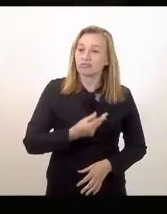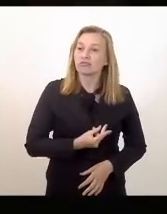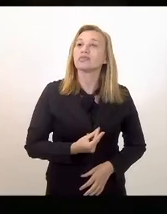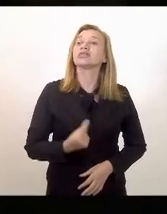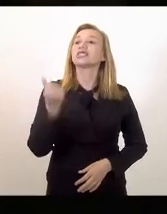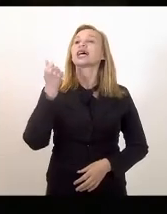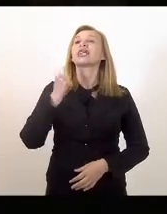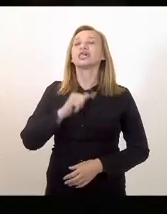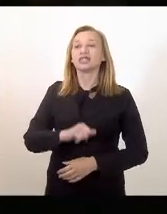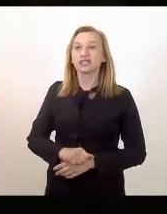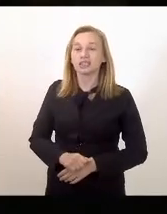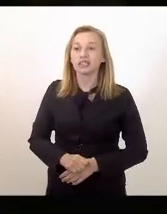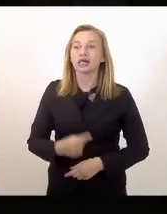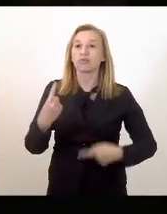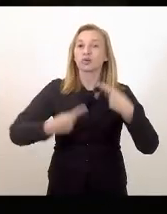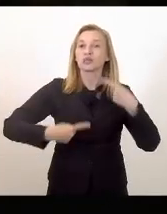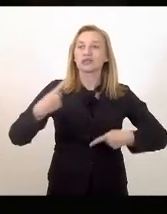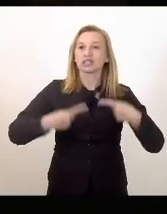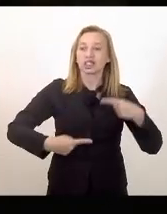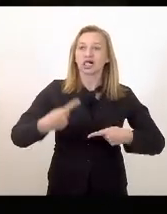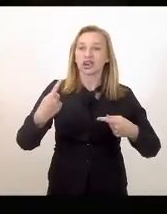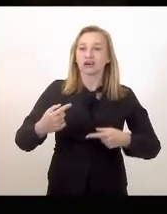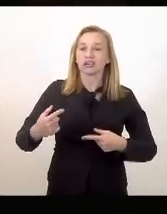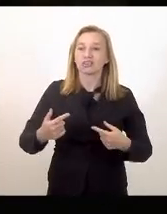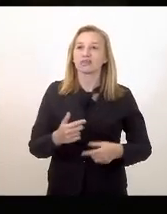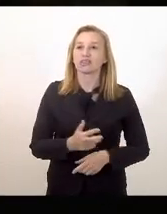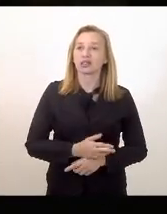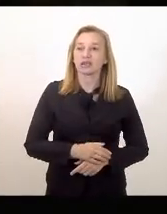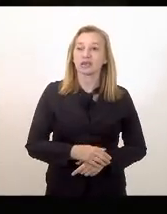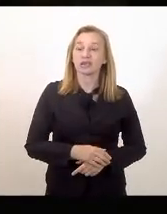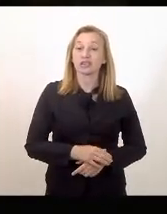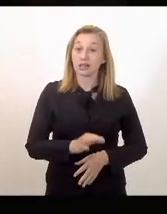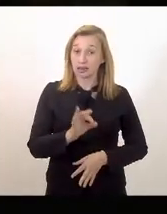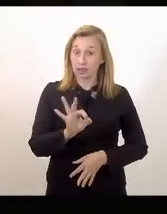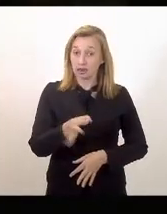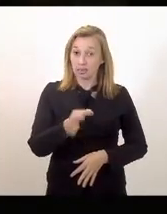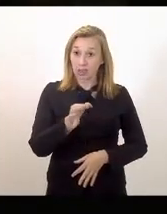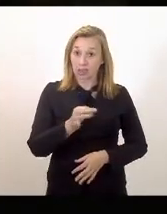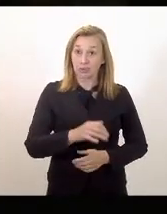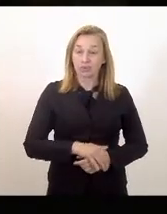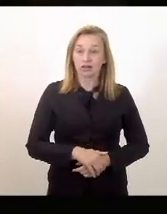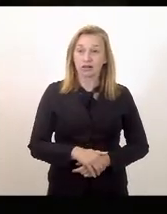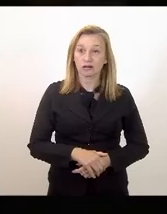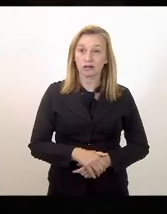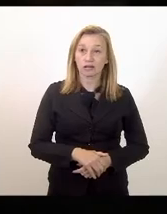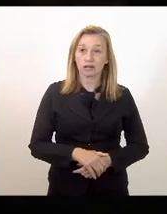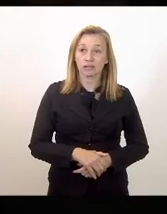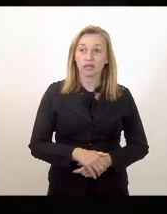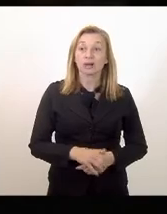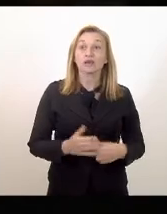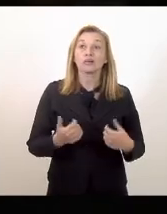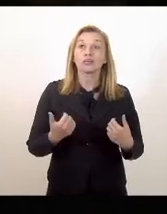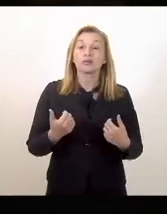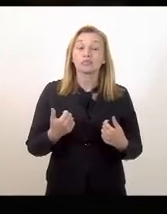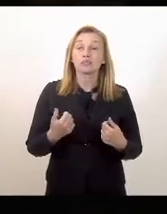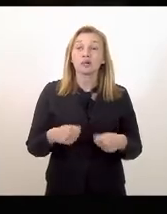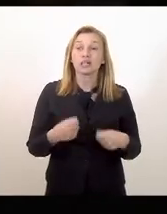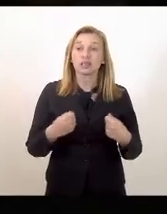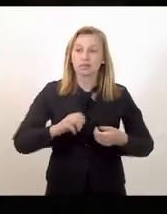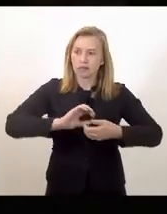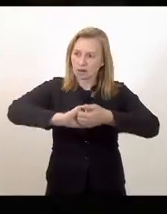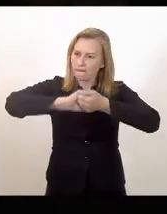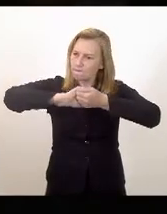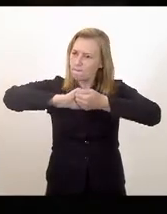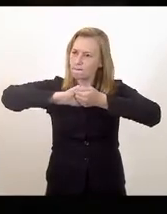A saída é pela política. E atualmente, nós temos que nos darmos a mão,